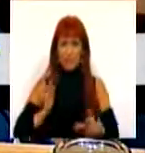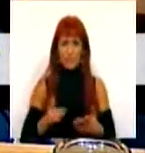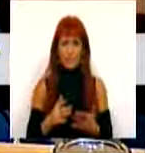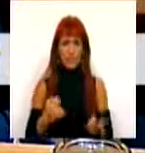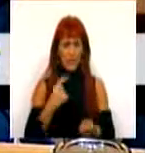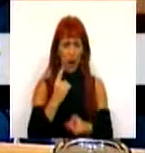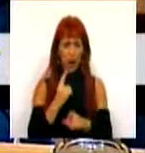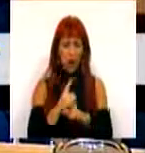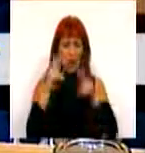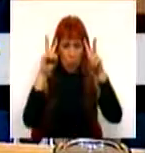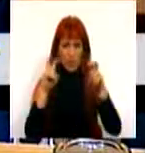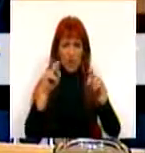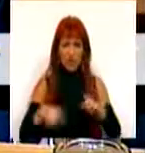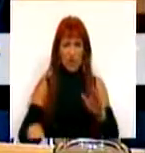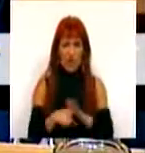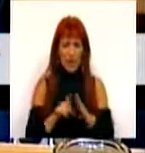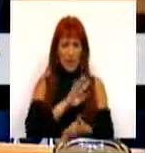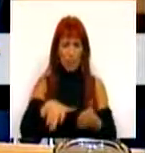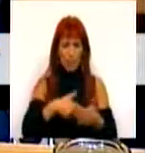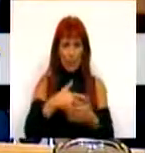e retomando o tema da Lei de